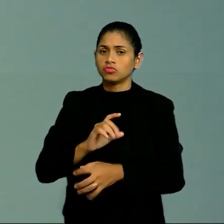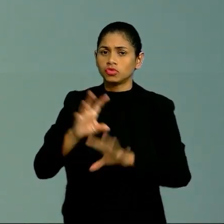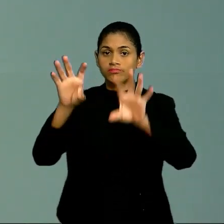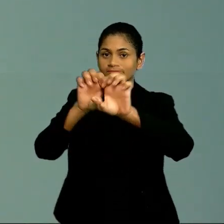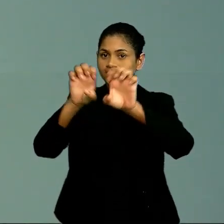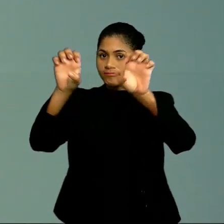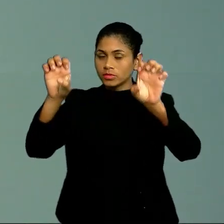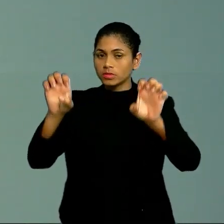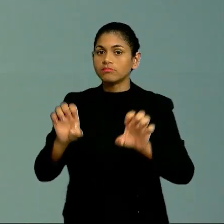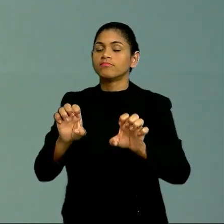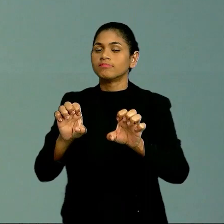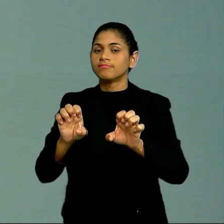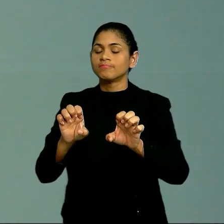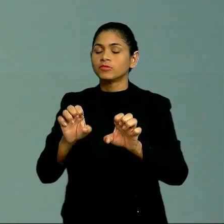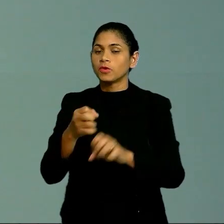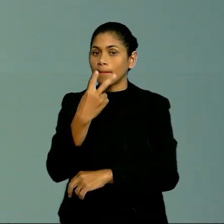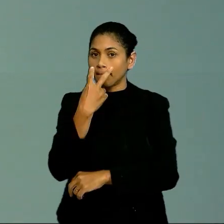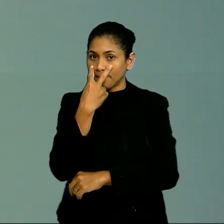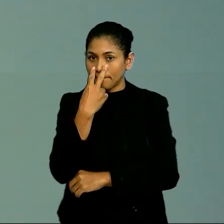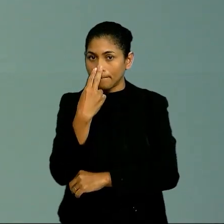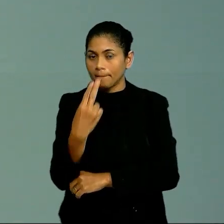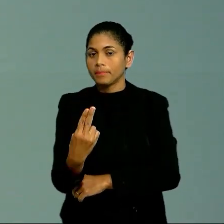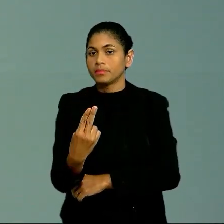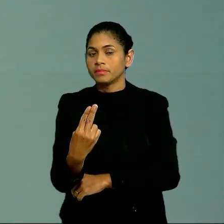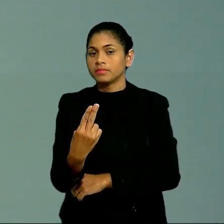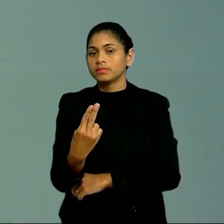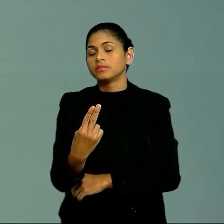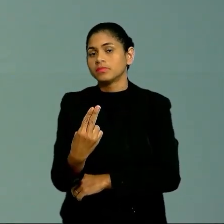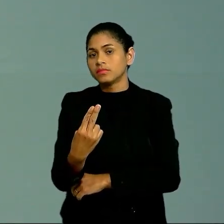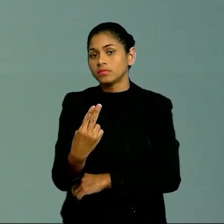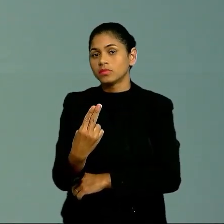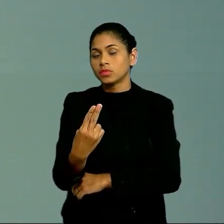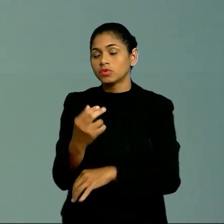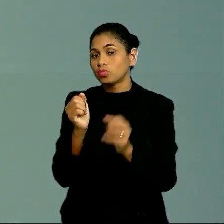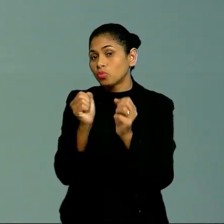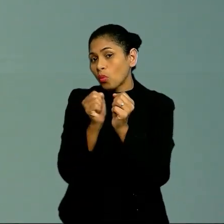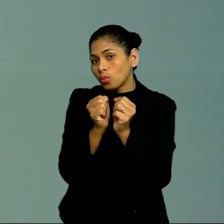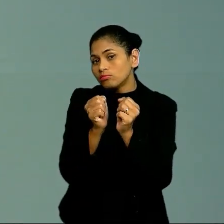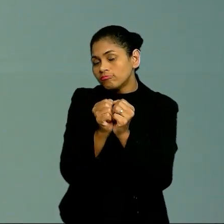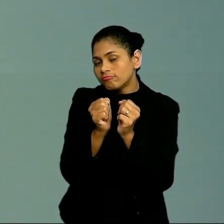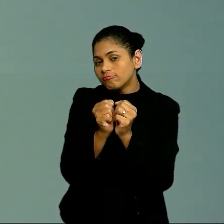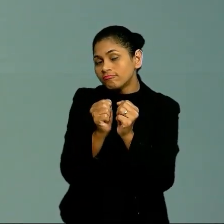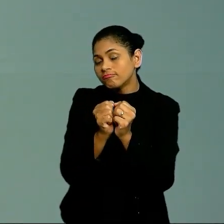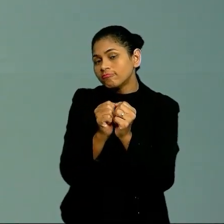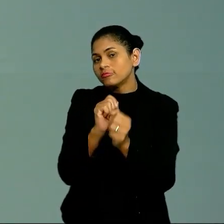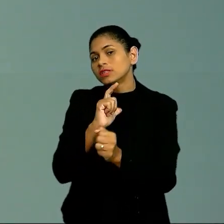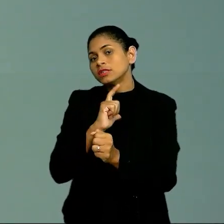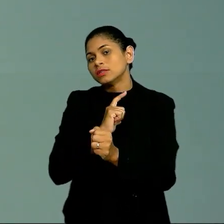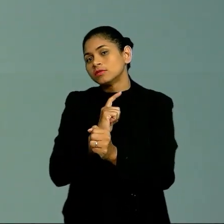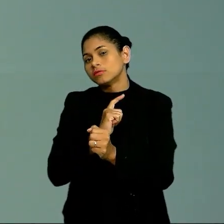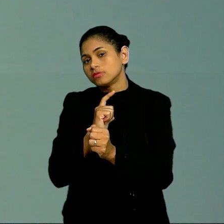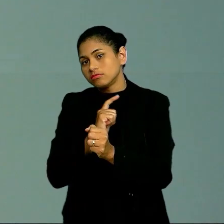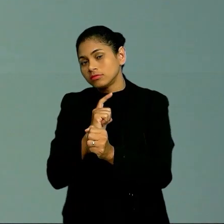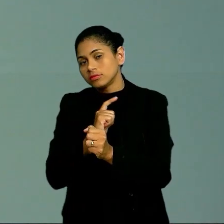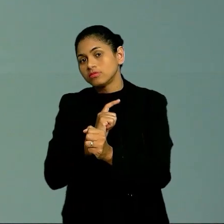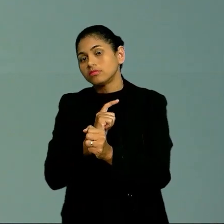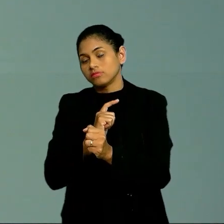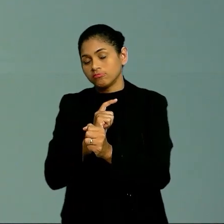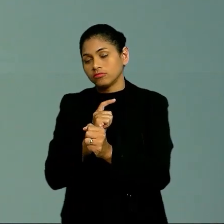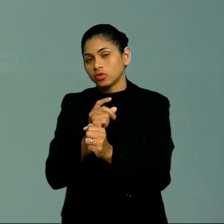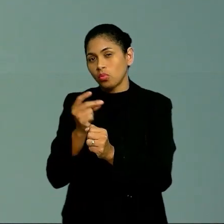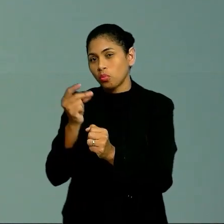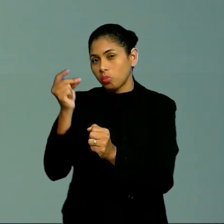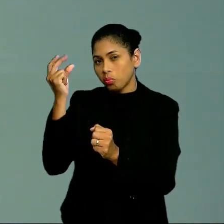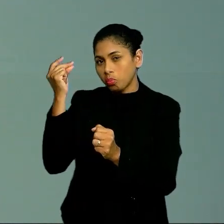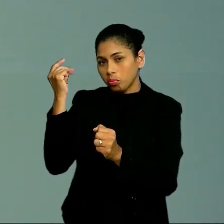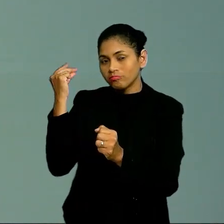semelhante. Daí, a evolução fala o quê? Que somos próximos, temos um descendente em comum. Não que a